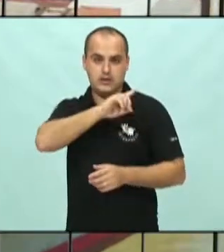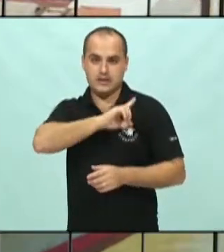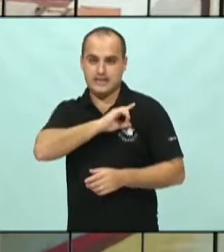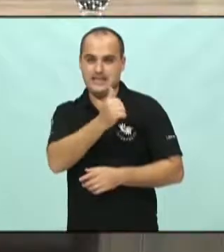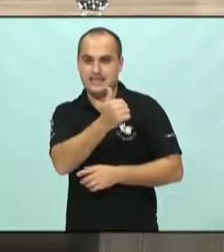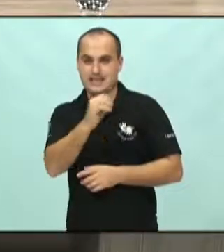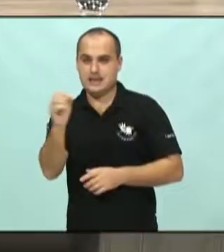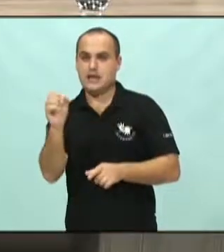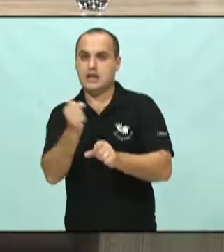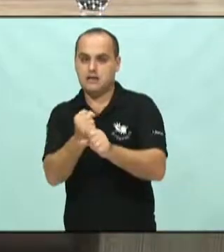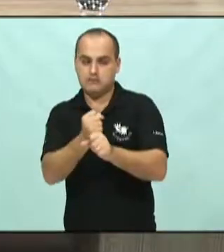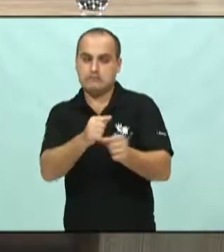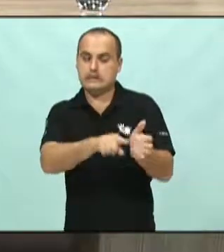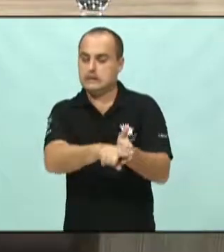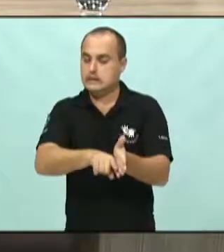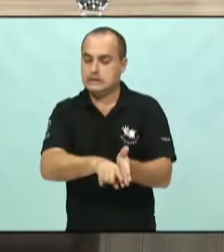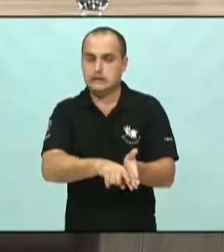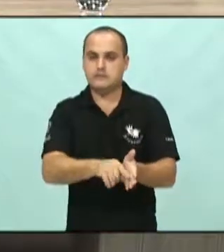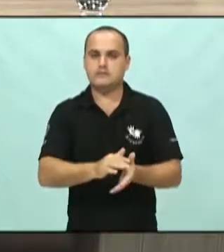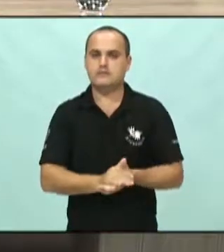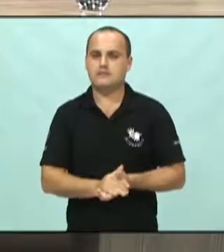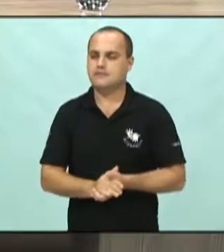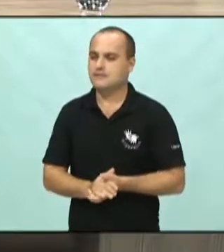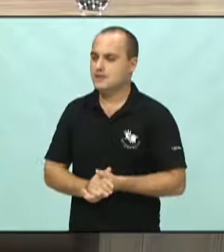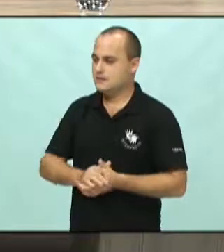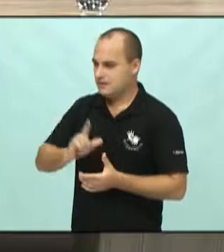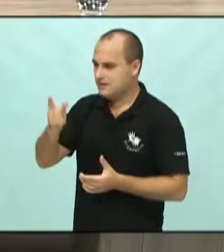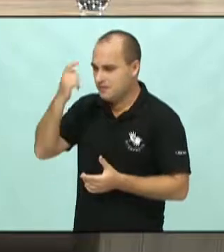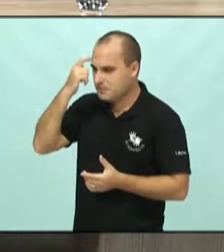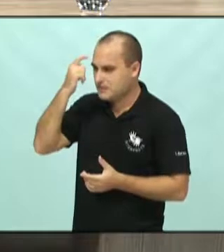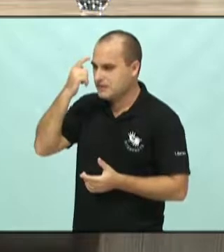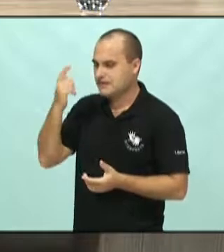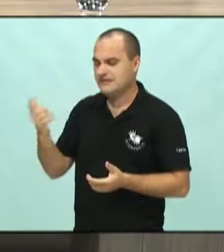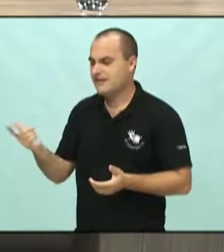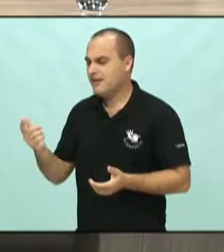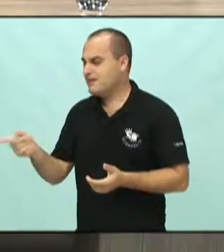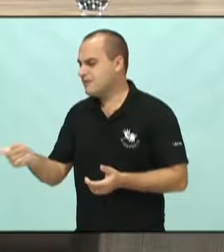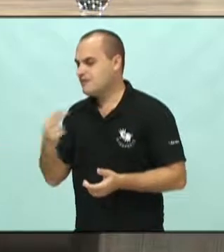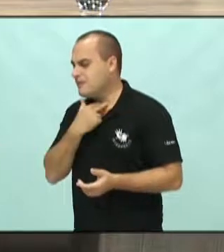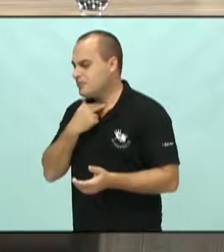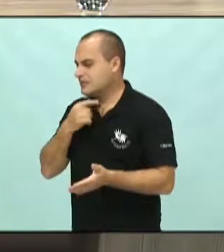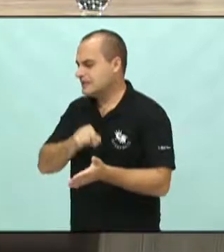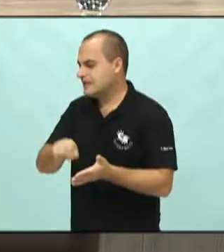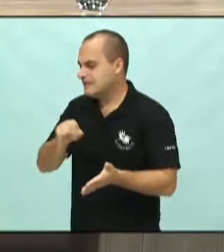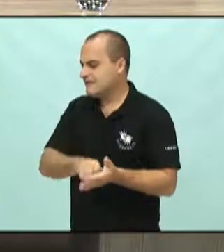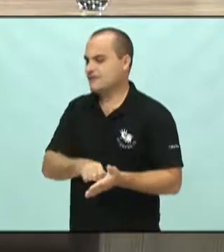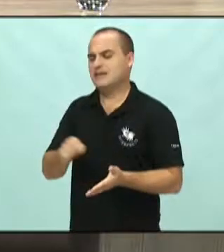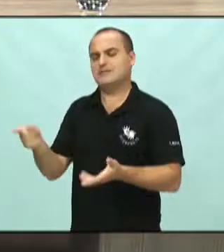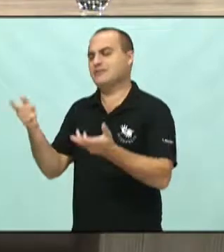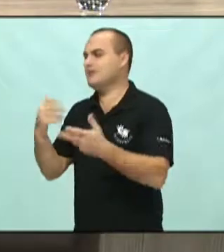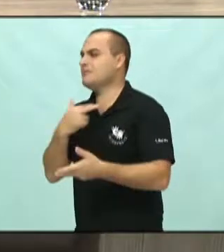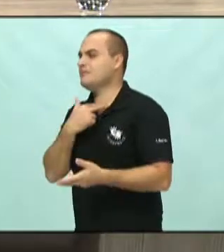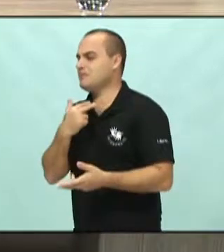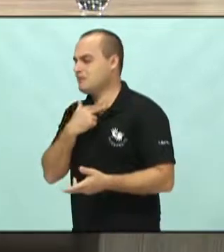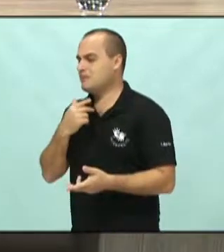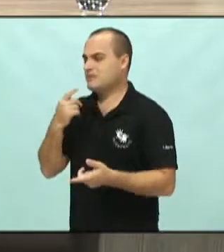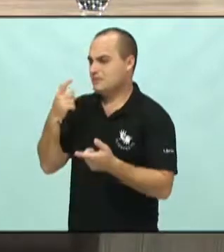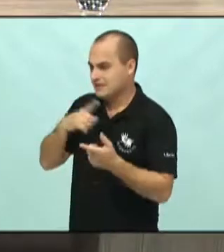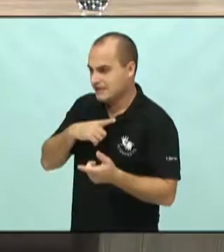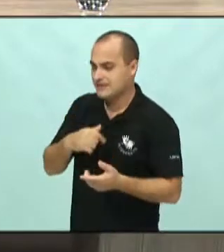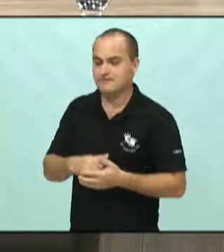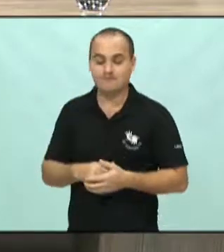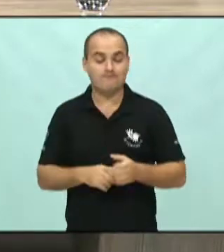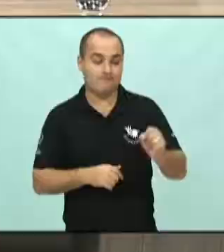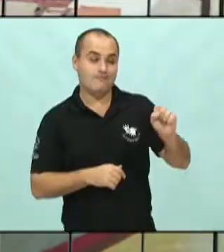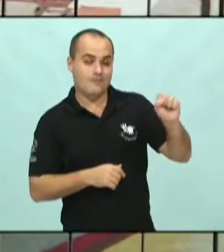para pesquisar. Né? Você não ficou assim, pá, mas quanta coisa aqui que eu não vou poder escrever, ou que eu quero escrever tanto, mas não... Sim, isso